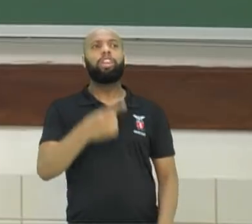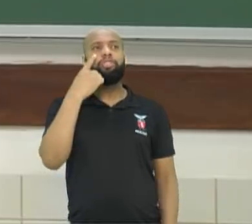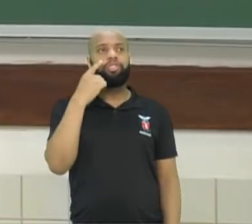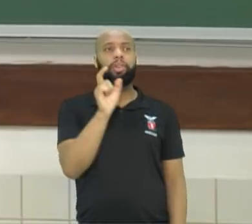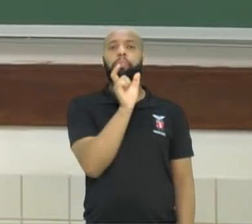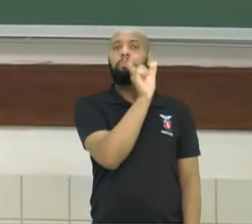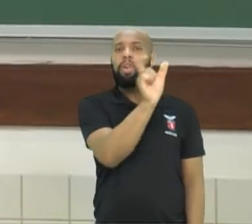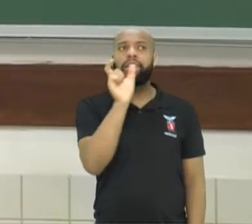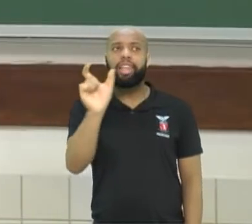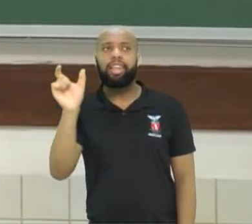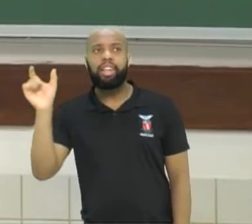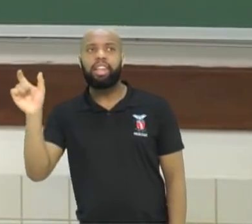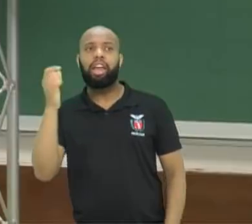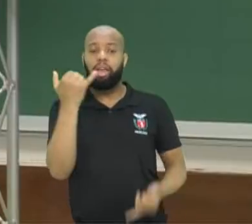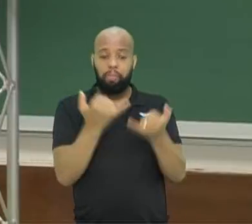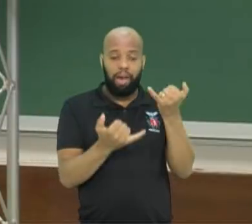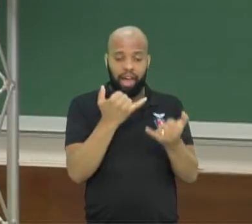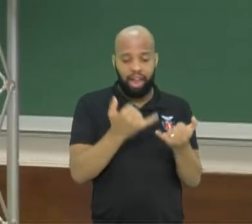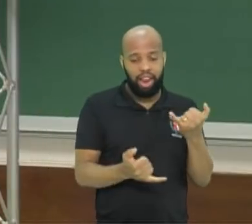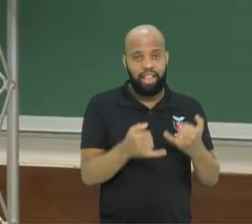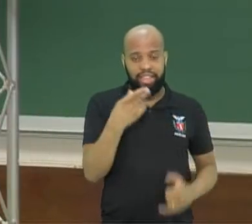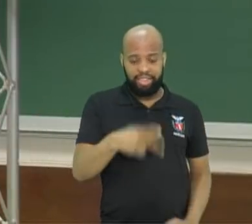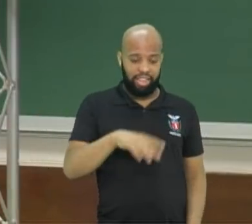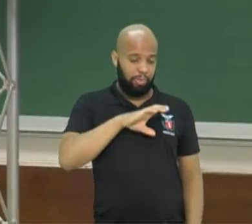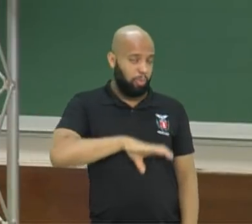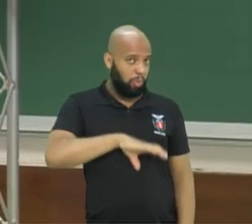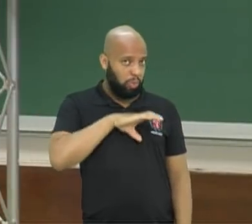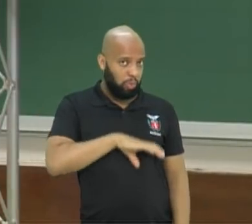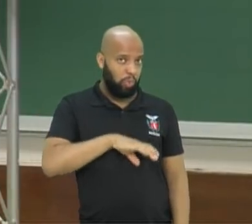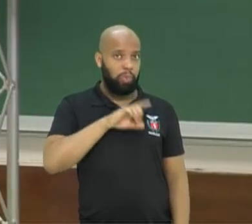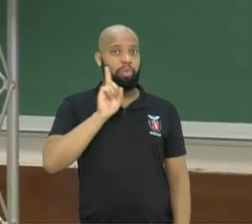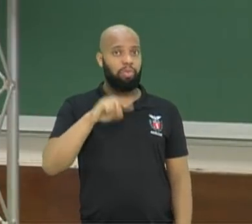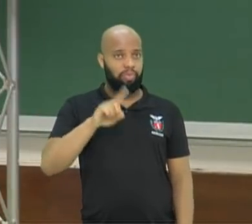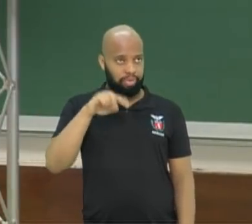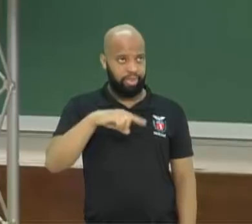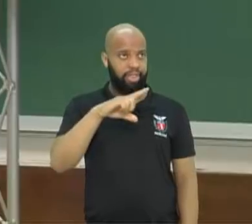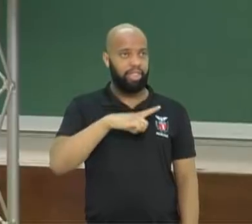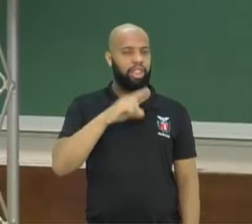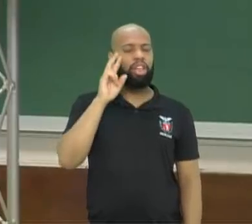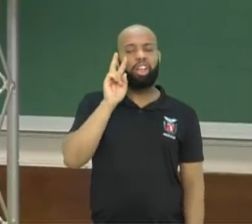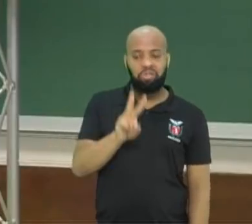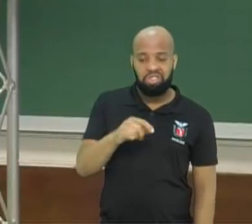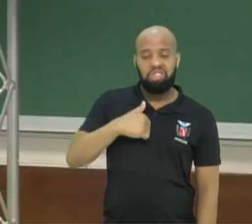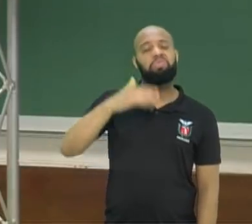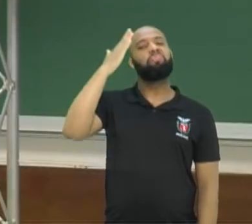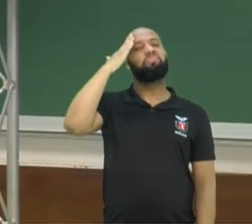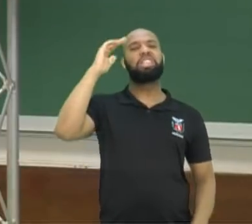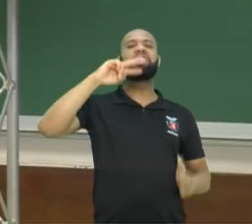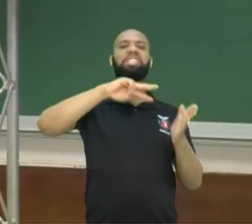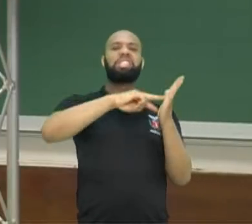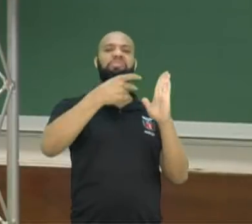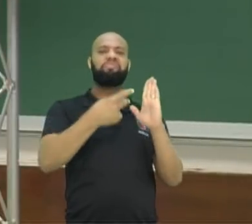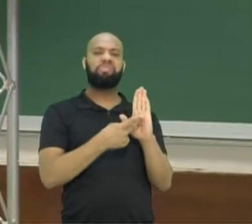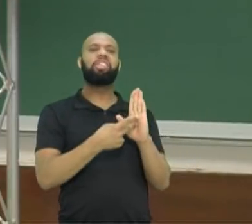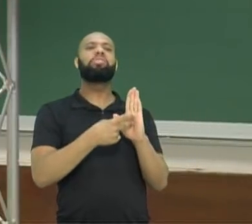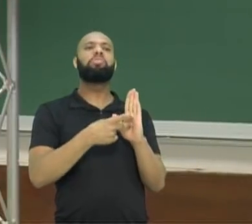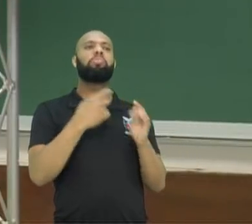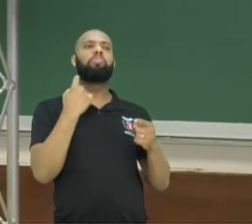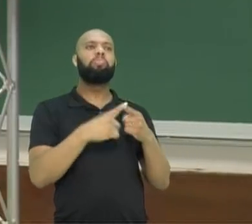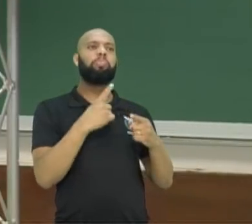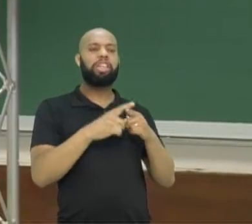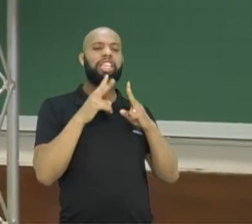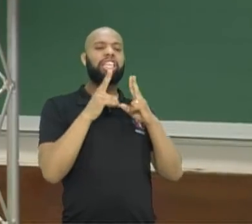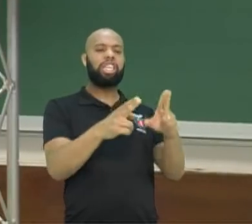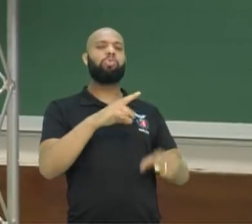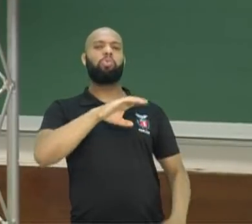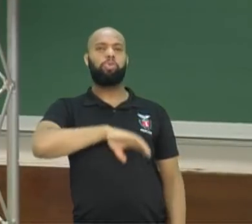as palavrinhas cognatas. O que são palavras cognatas? Aquelas que eu olho, eu já sei qual é a tradução, porque elas são iguais